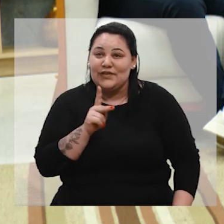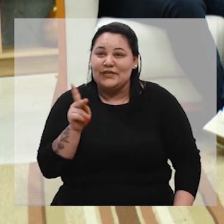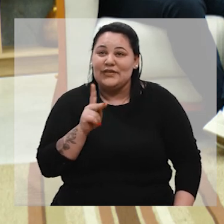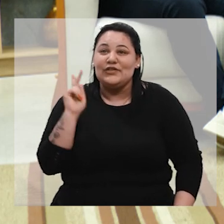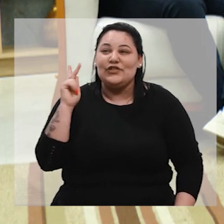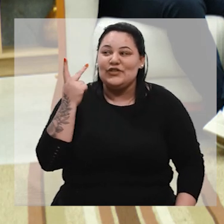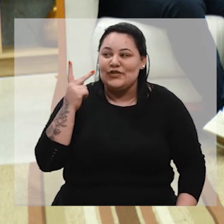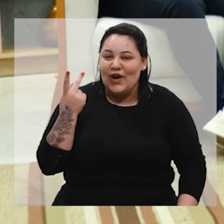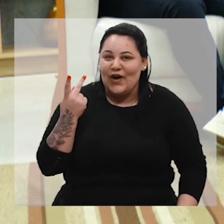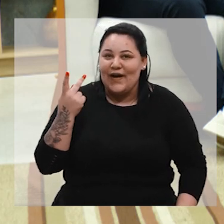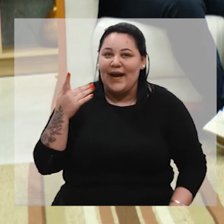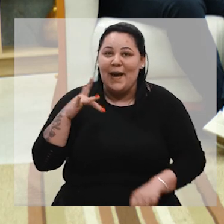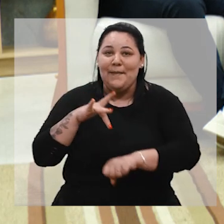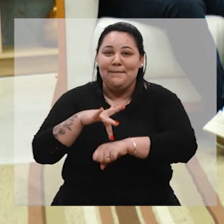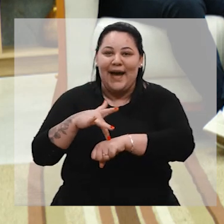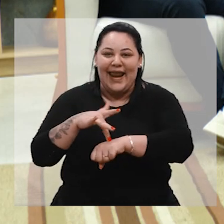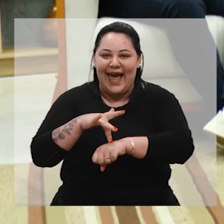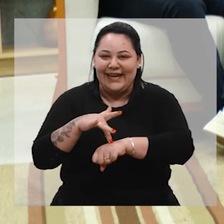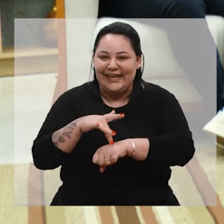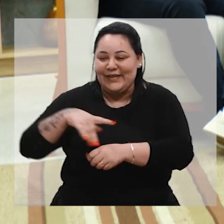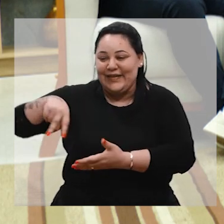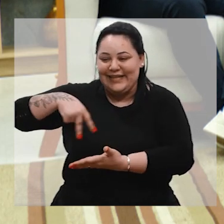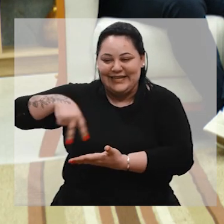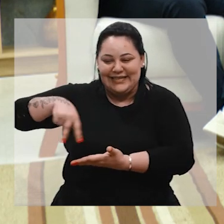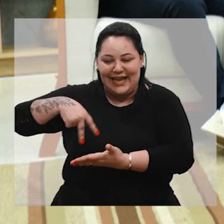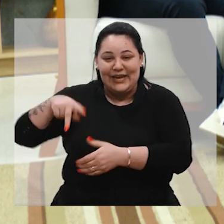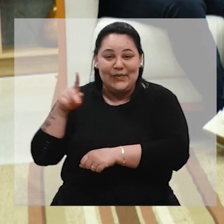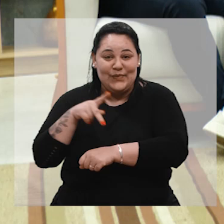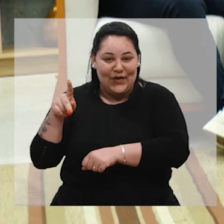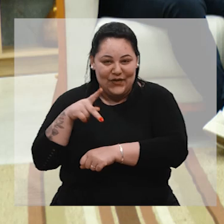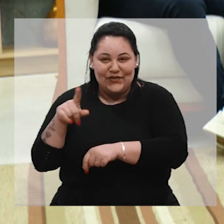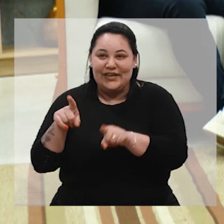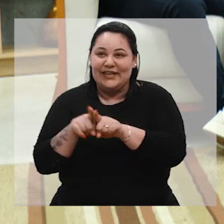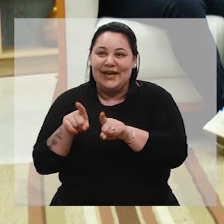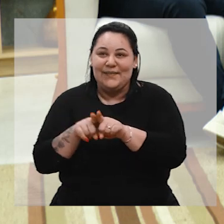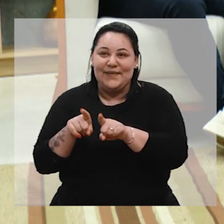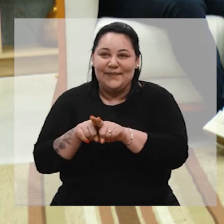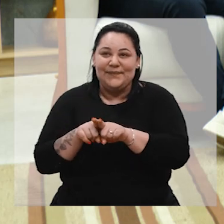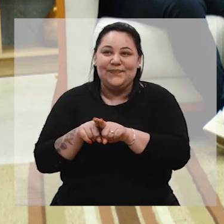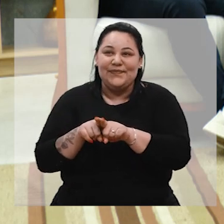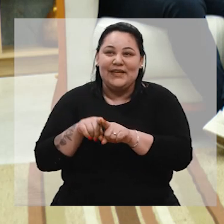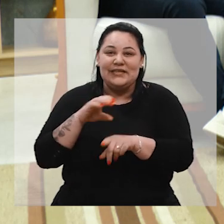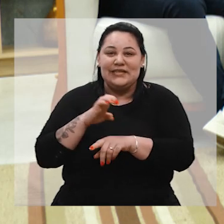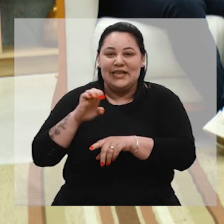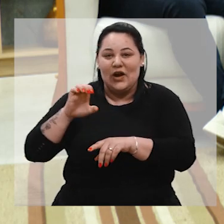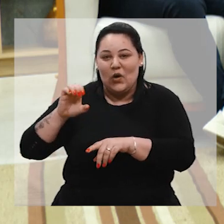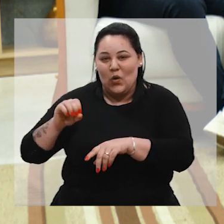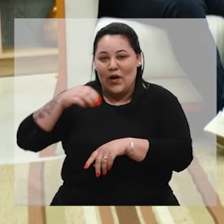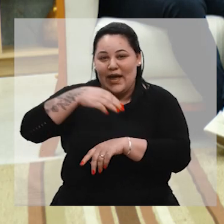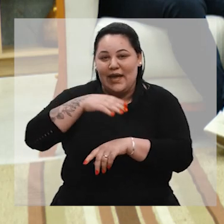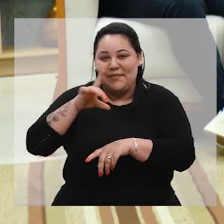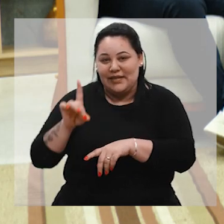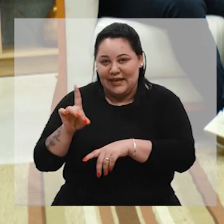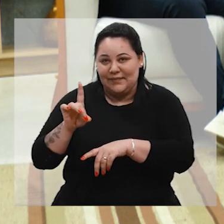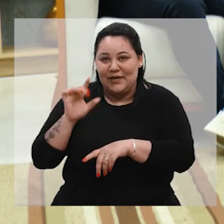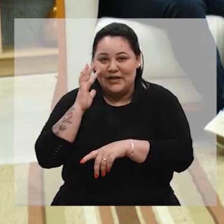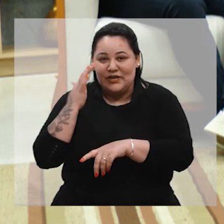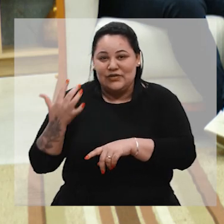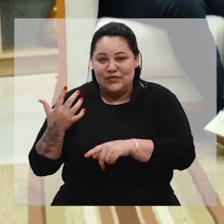Dantas, professor de História, bailarino, coreógrafo e atualmente CEO da MD